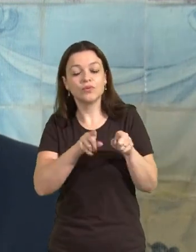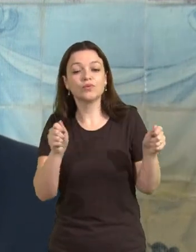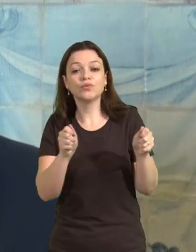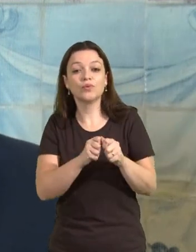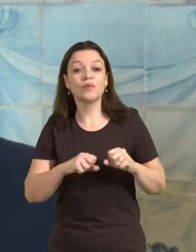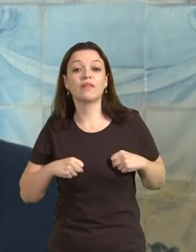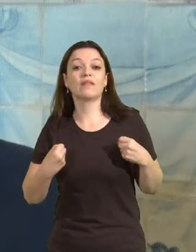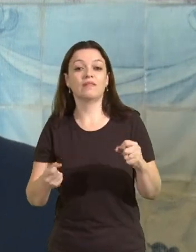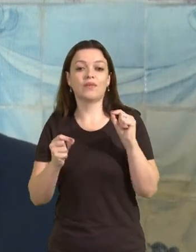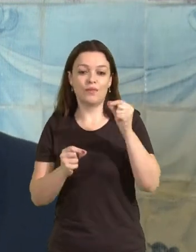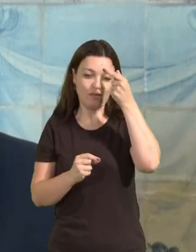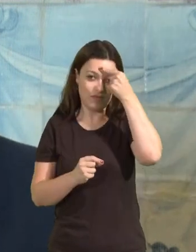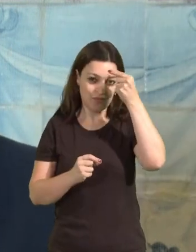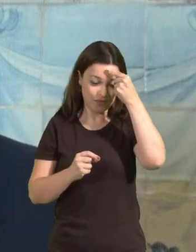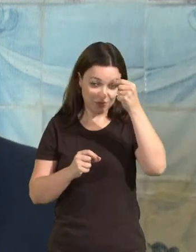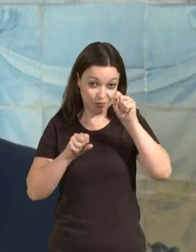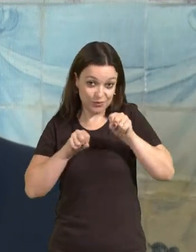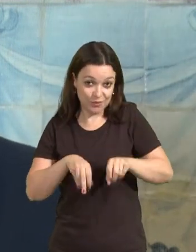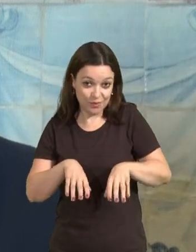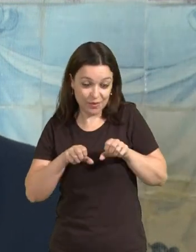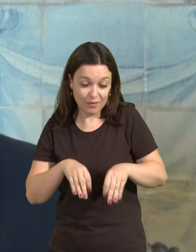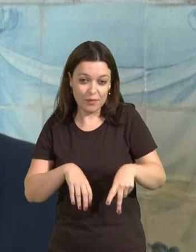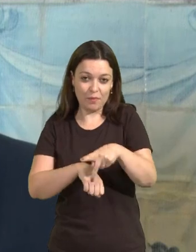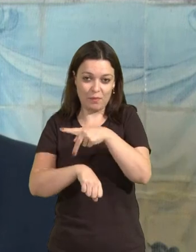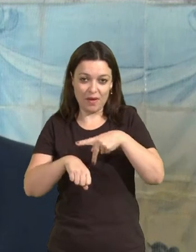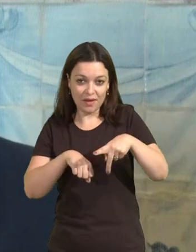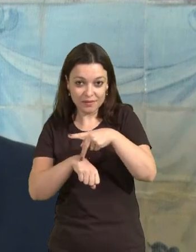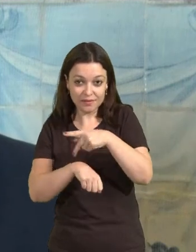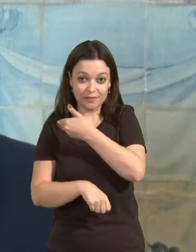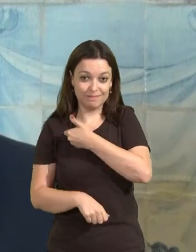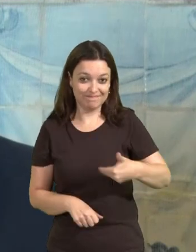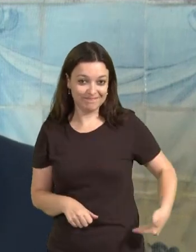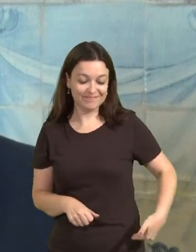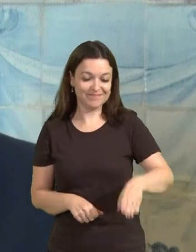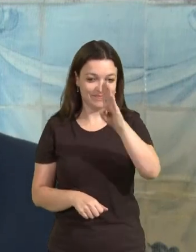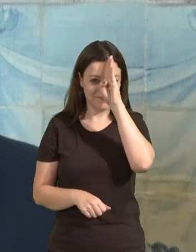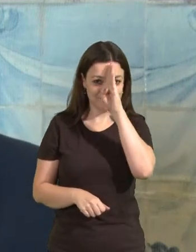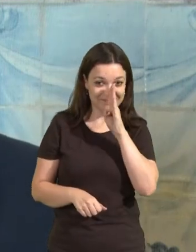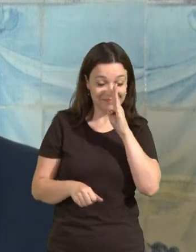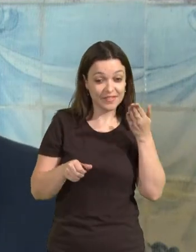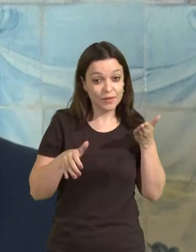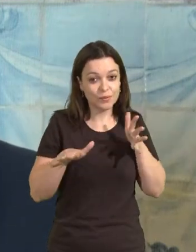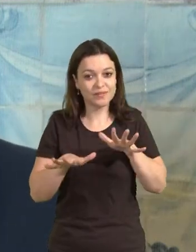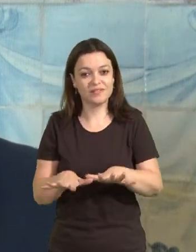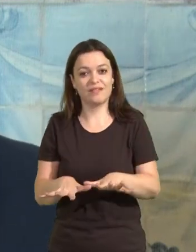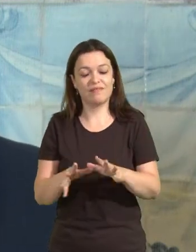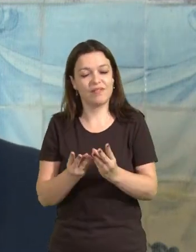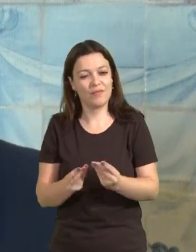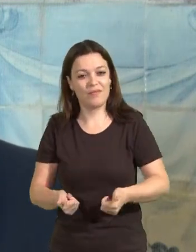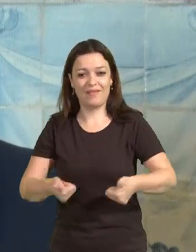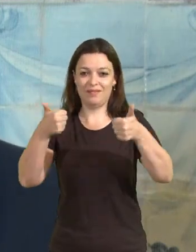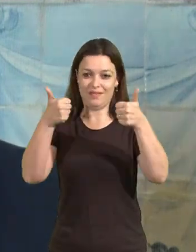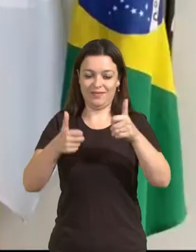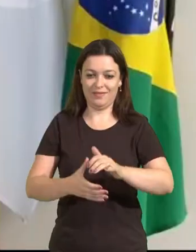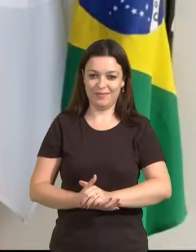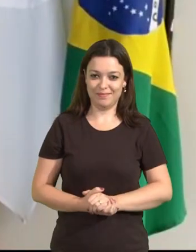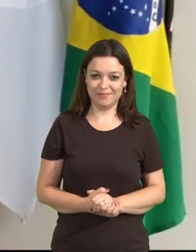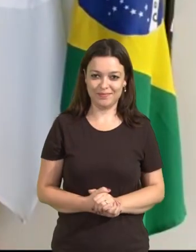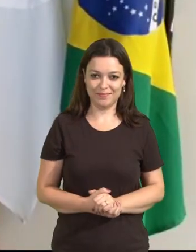defesa do ensino superior em nosso país, em defesa da universidade pública, gratuita, inclusiva e de